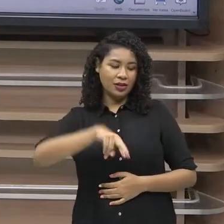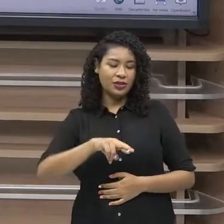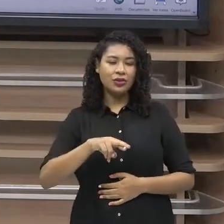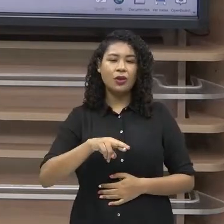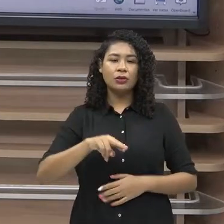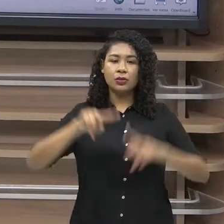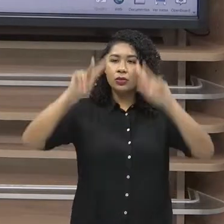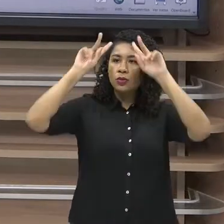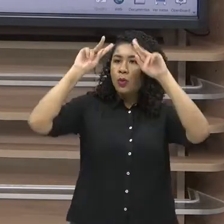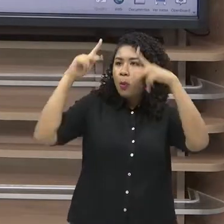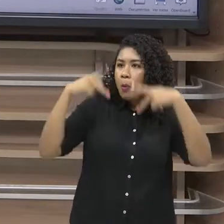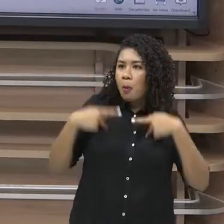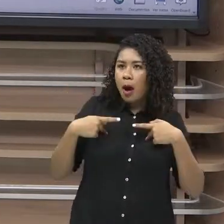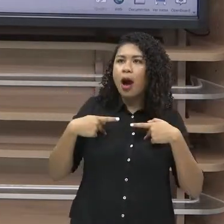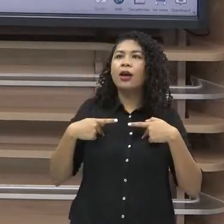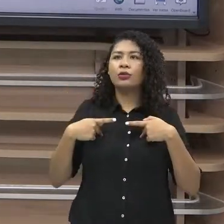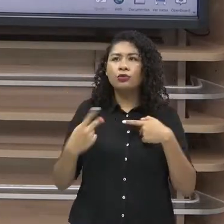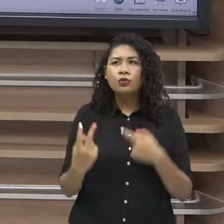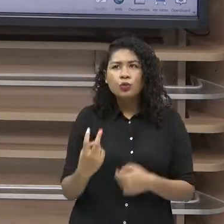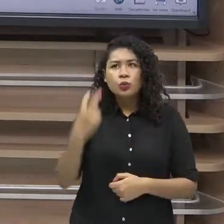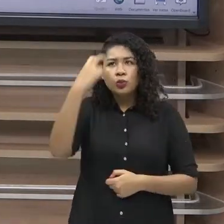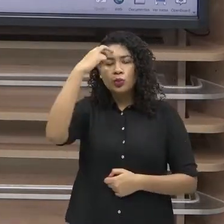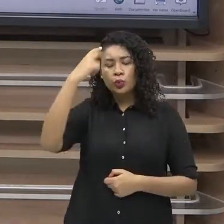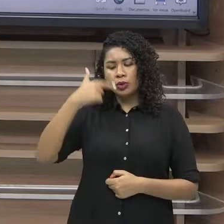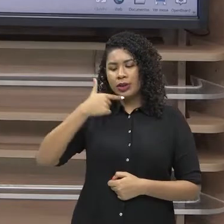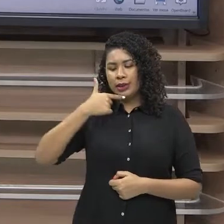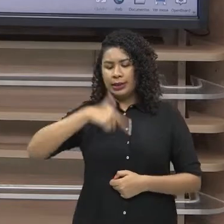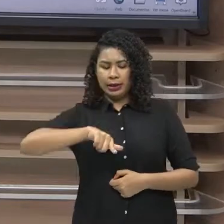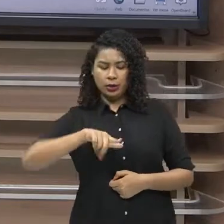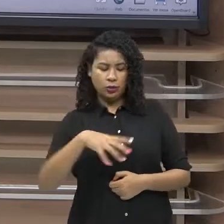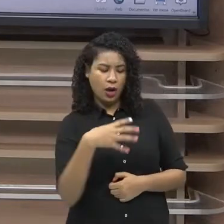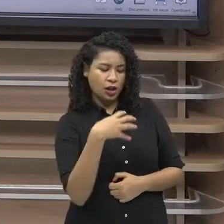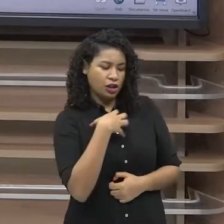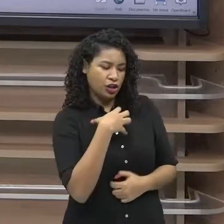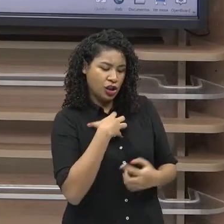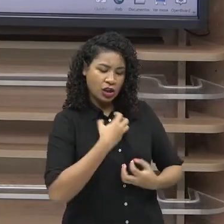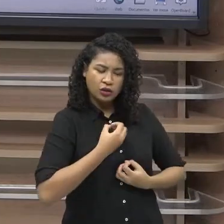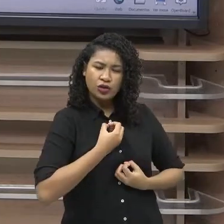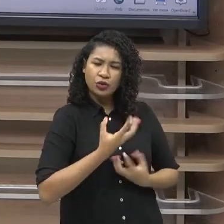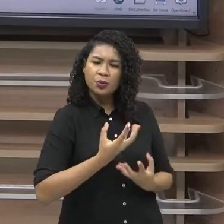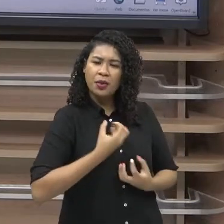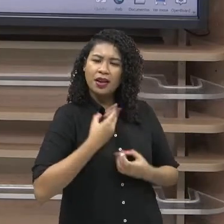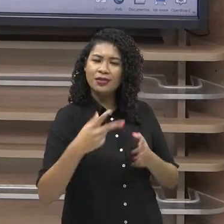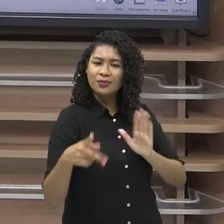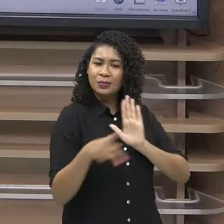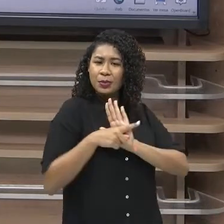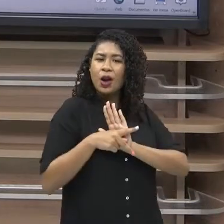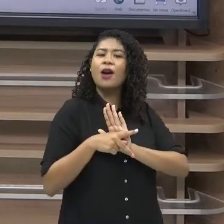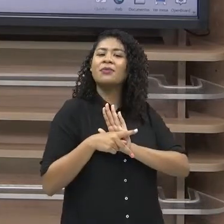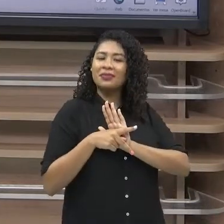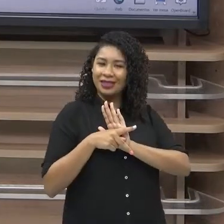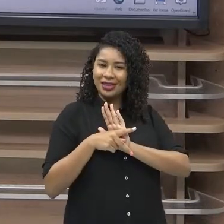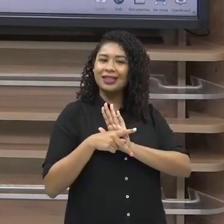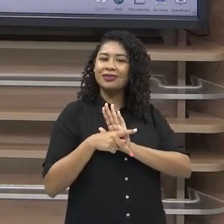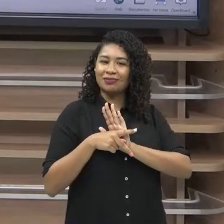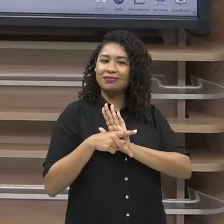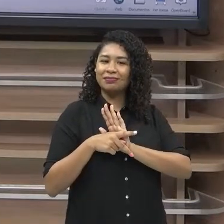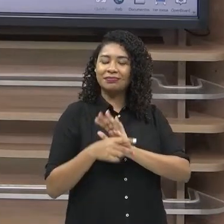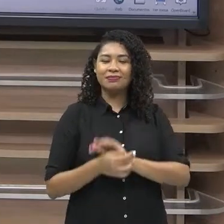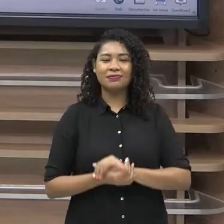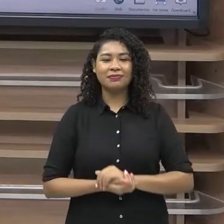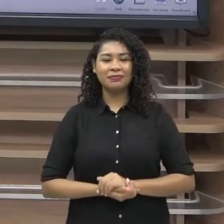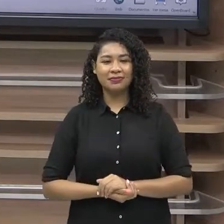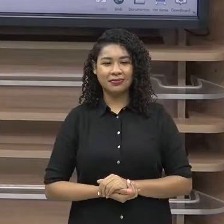faz cultura, que tem sua língua, seu jeito, suas expressões próprias, únicas e